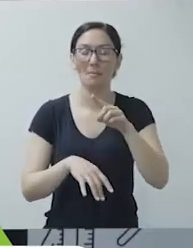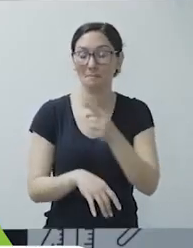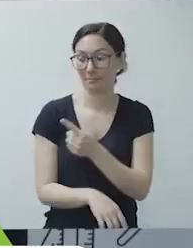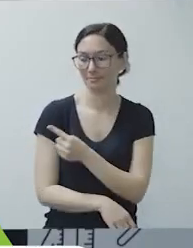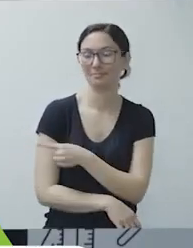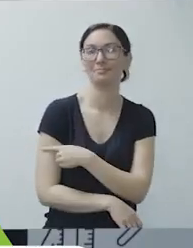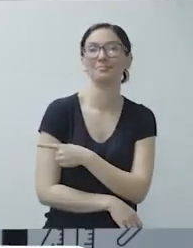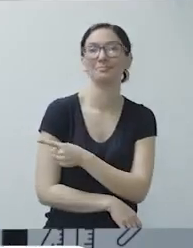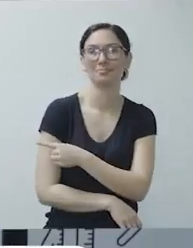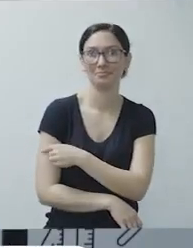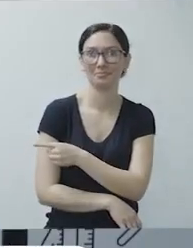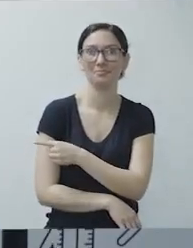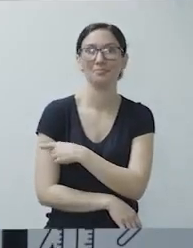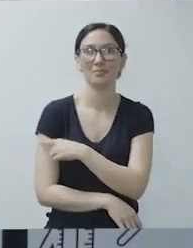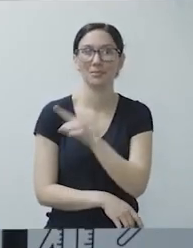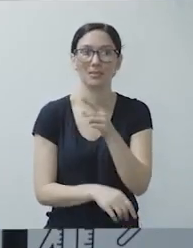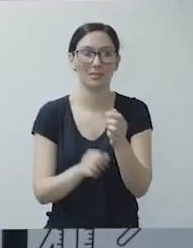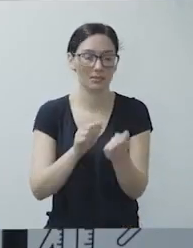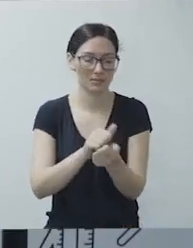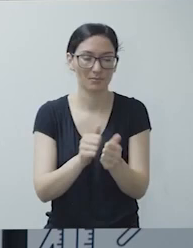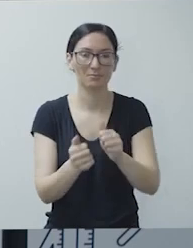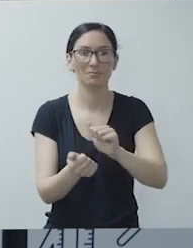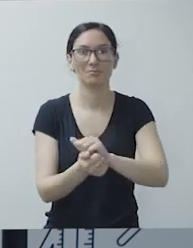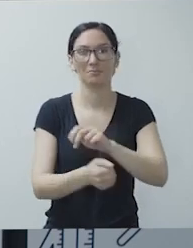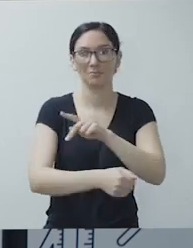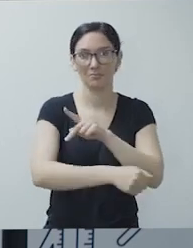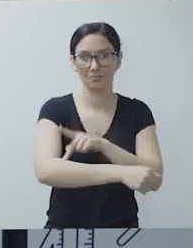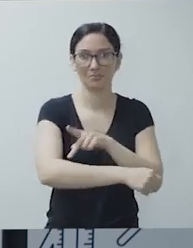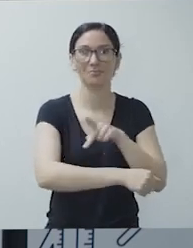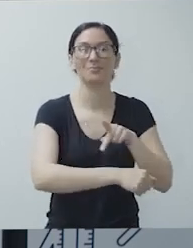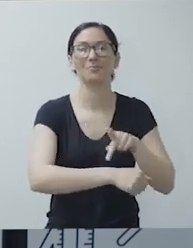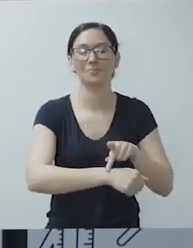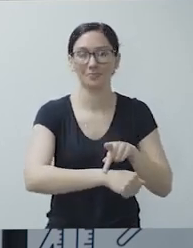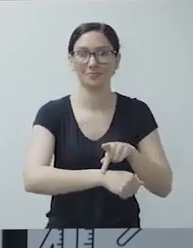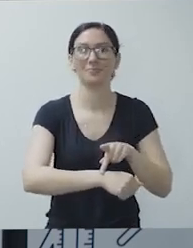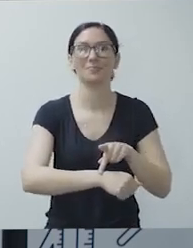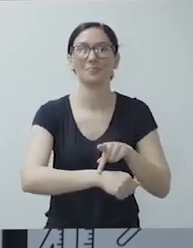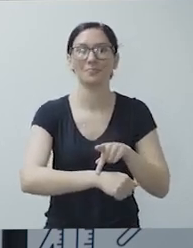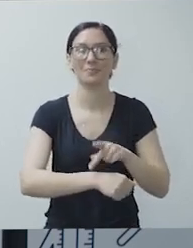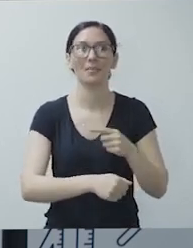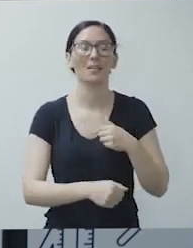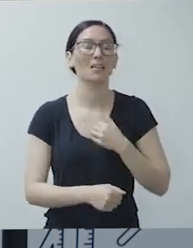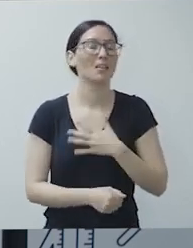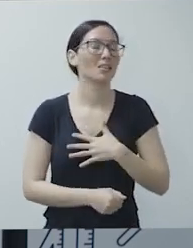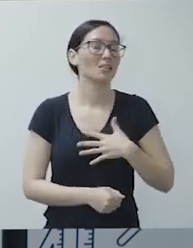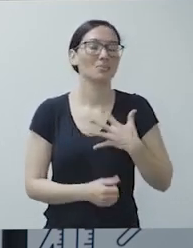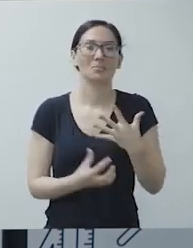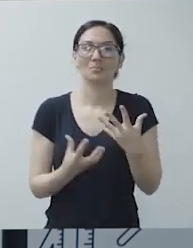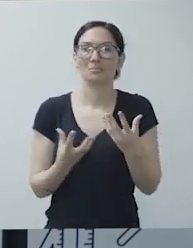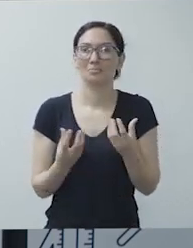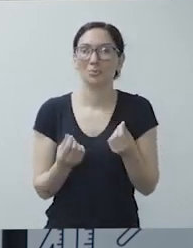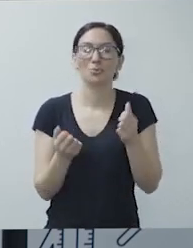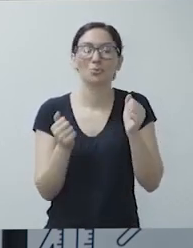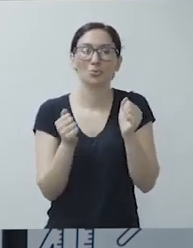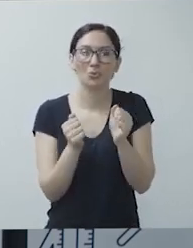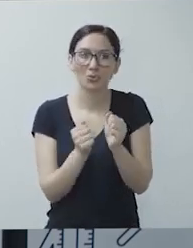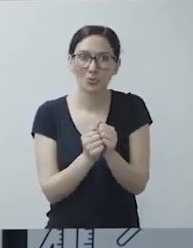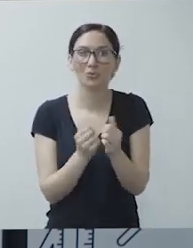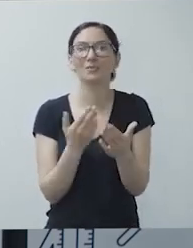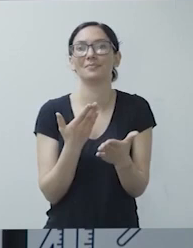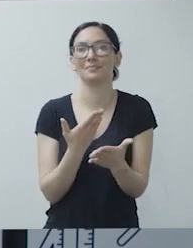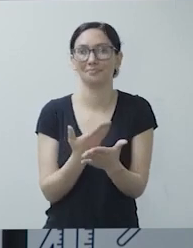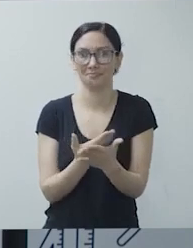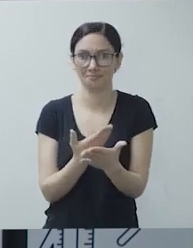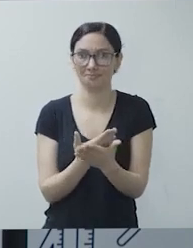ano, a nossa aula de adequação pedagógica. Eu gosto muito de estar com vocês nesta